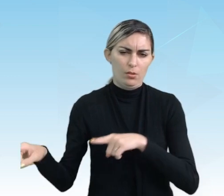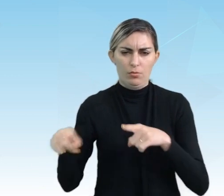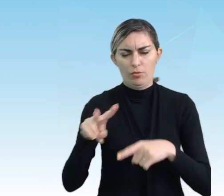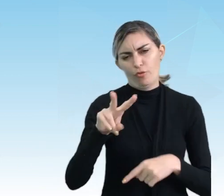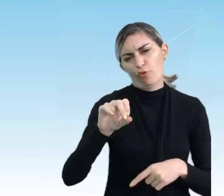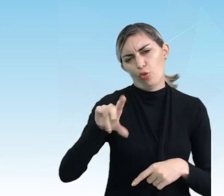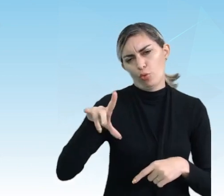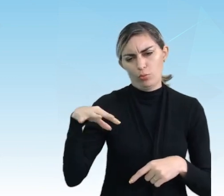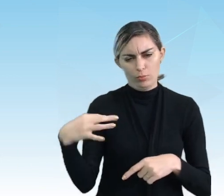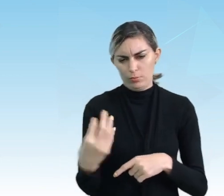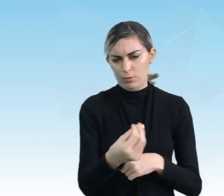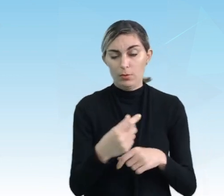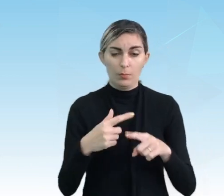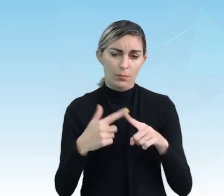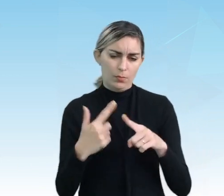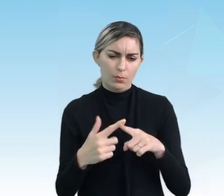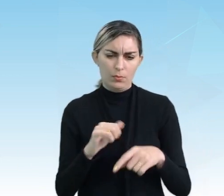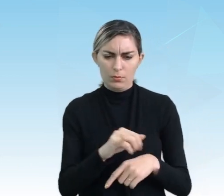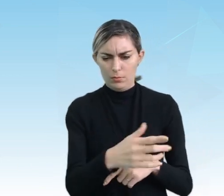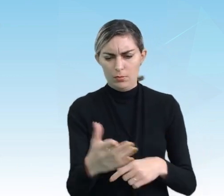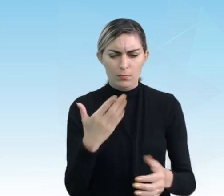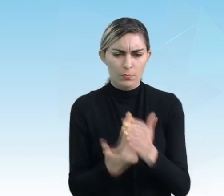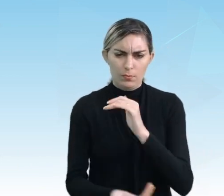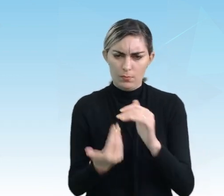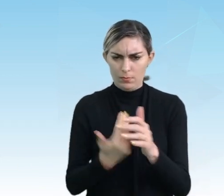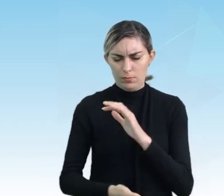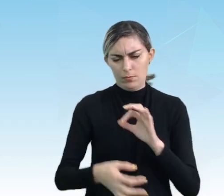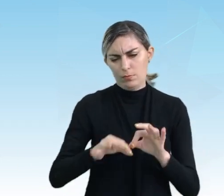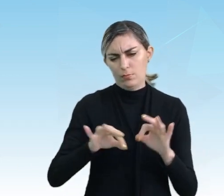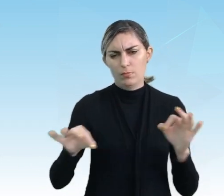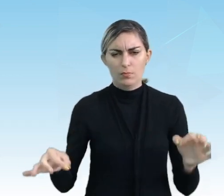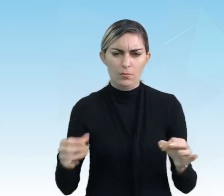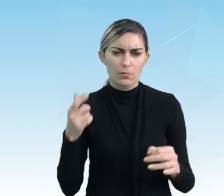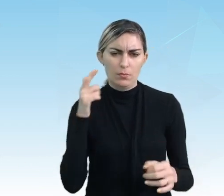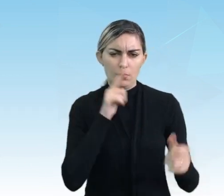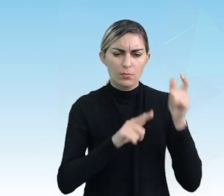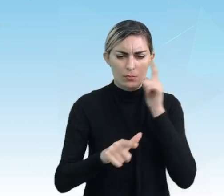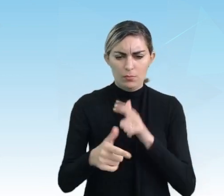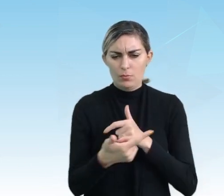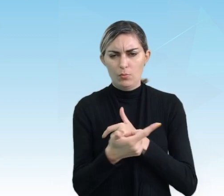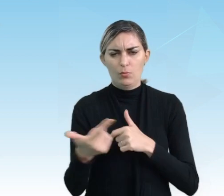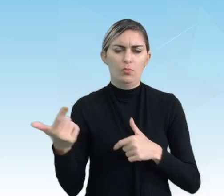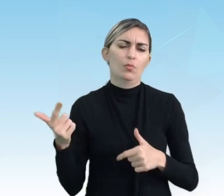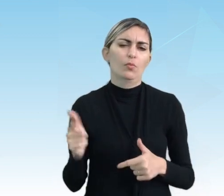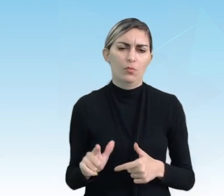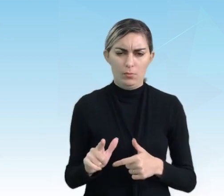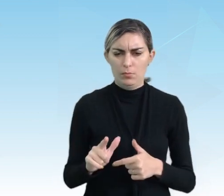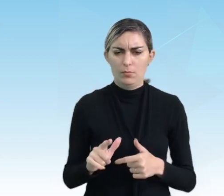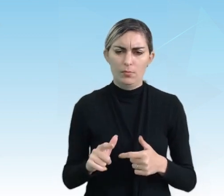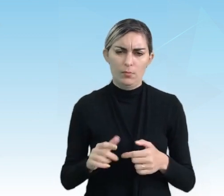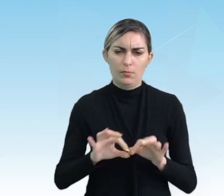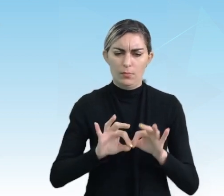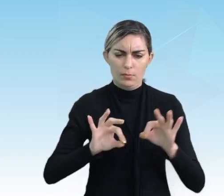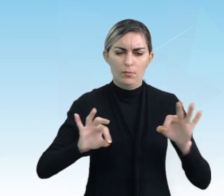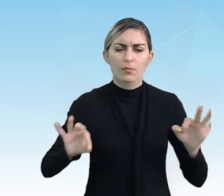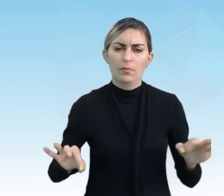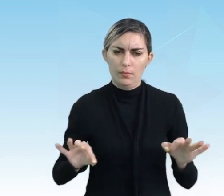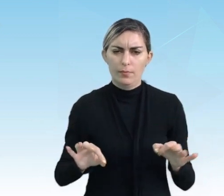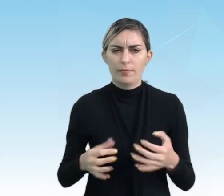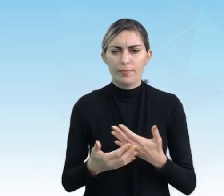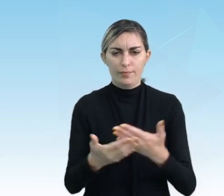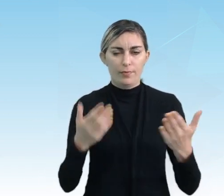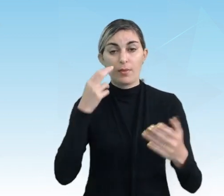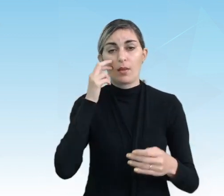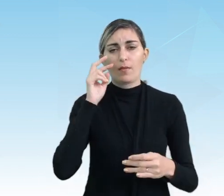volume total, pois se ele perde em comprimento, ele ganha em outras dimensões, como a largura. É o que se